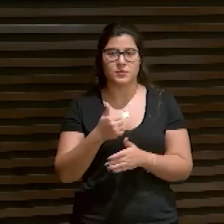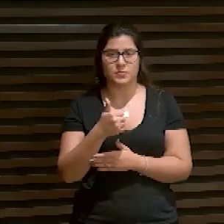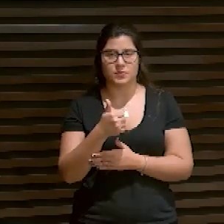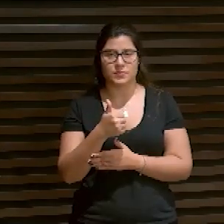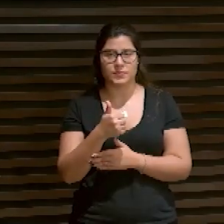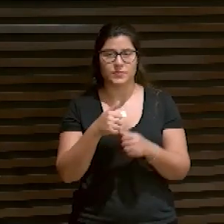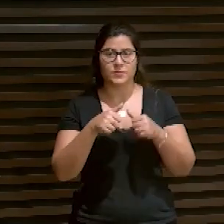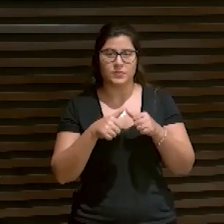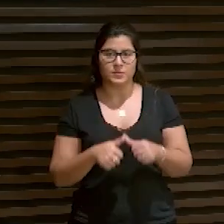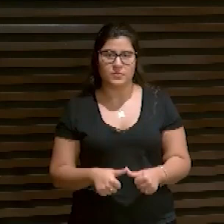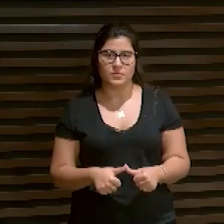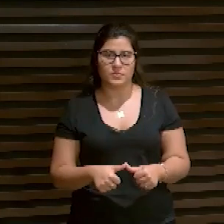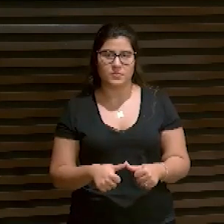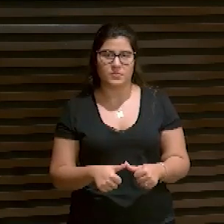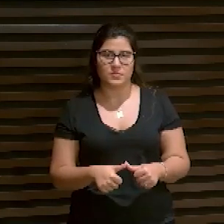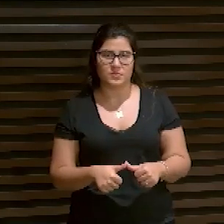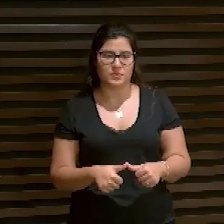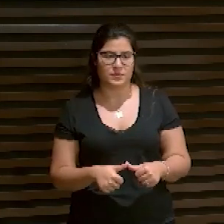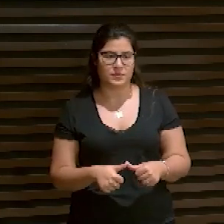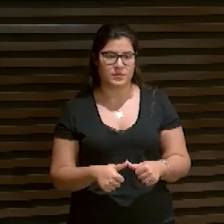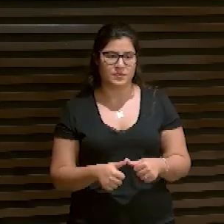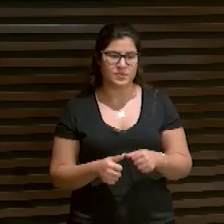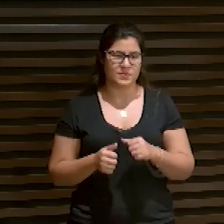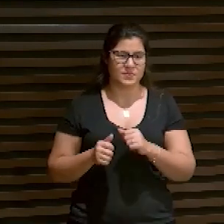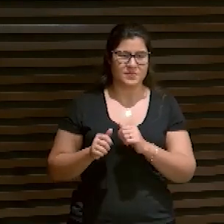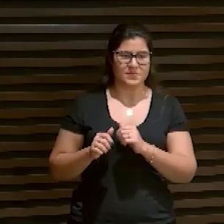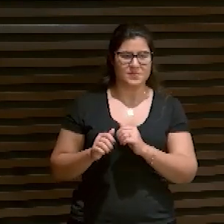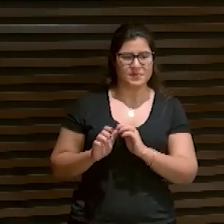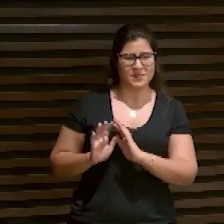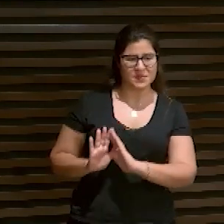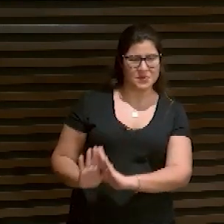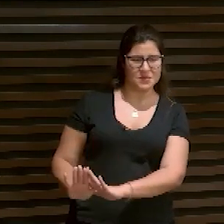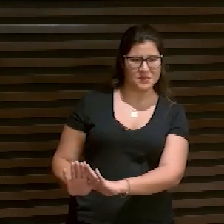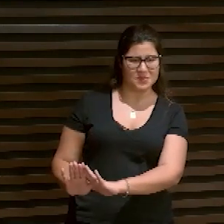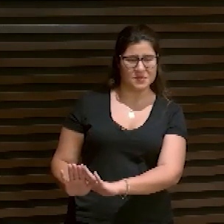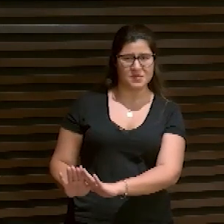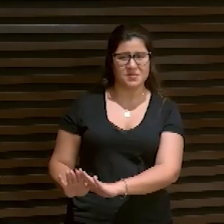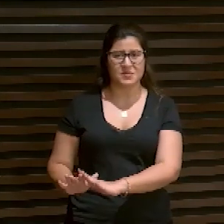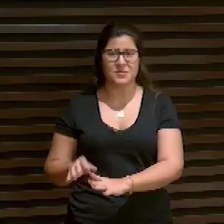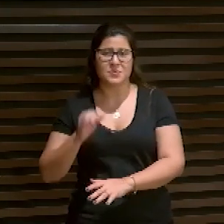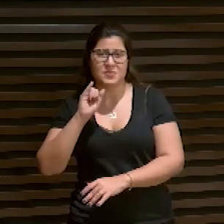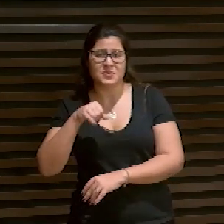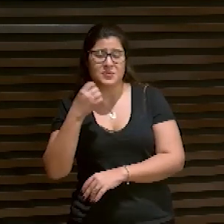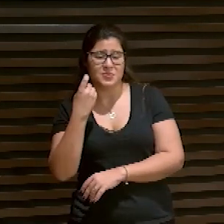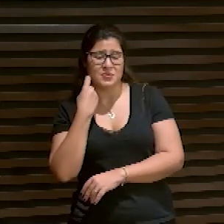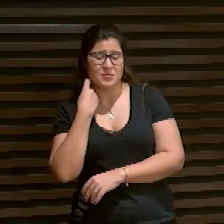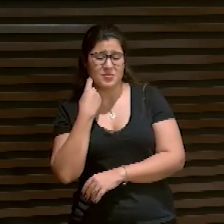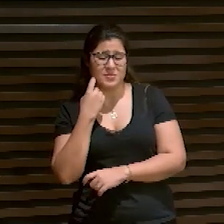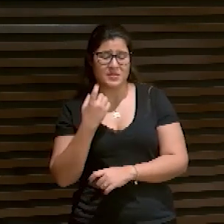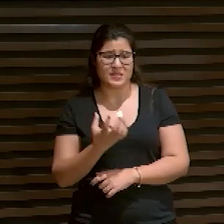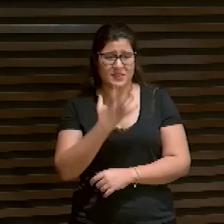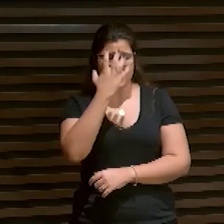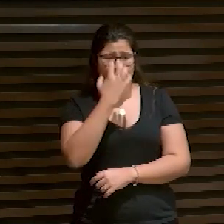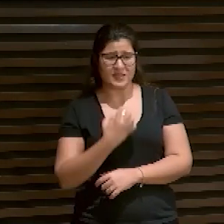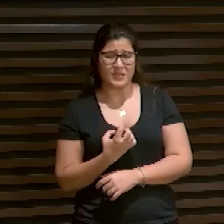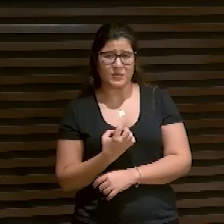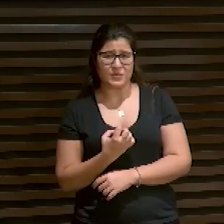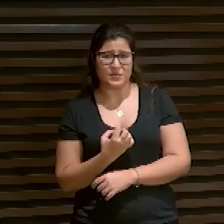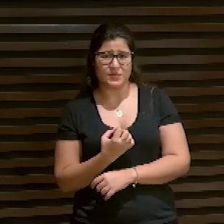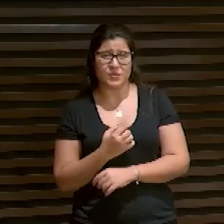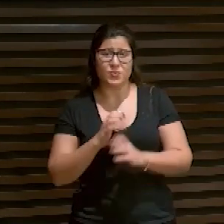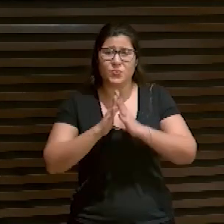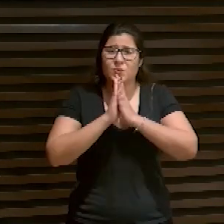Com isso, desgostou-se Jonas extremamente e ficou irado. E orou ao Senhor e